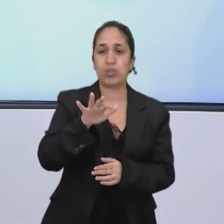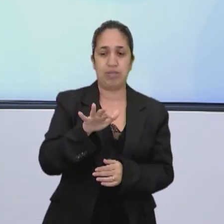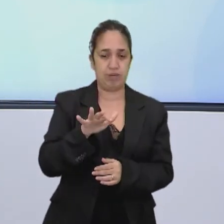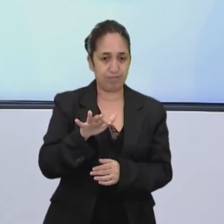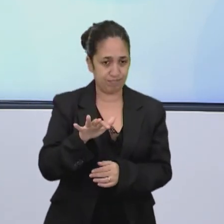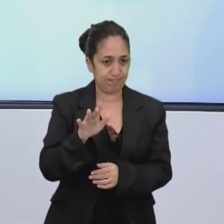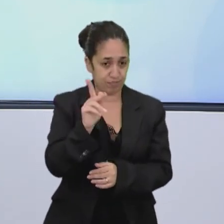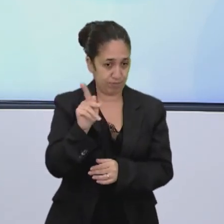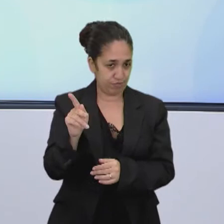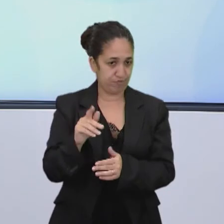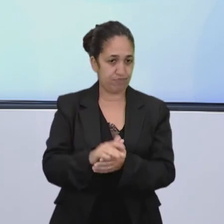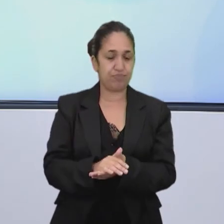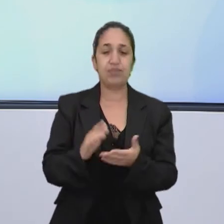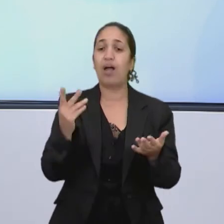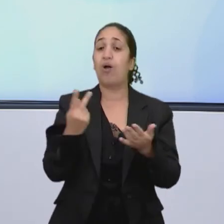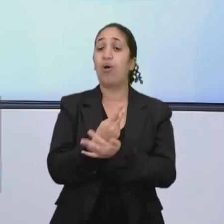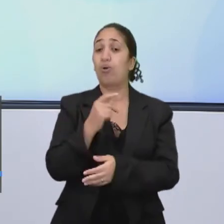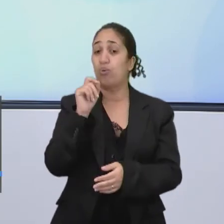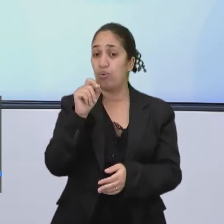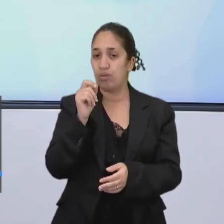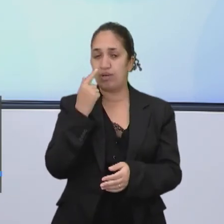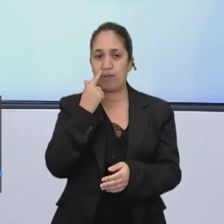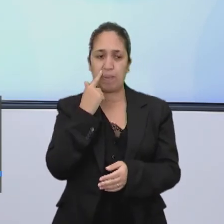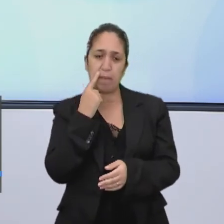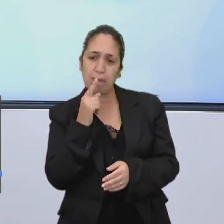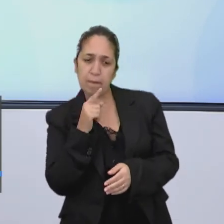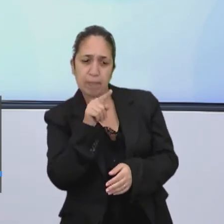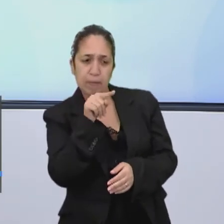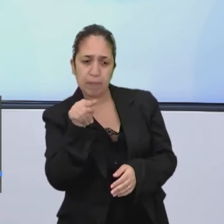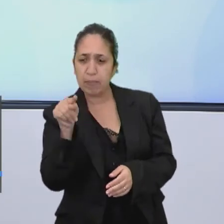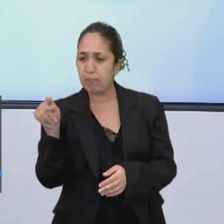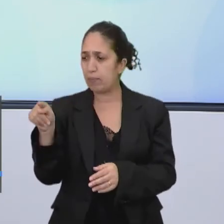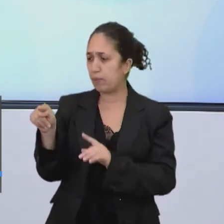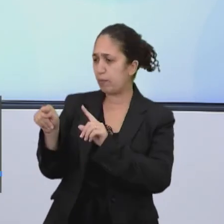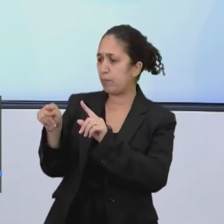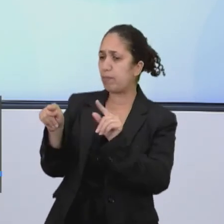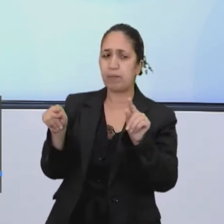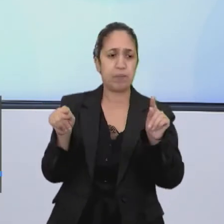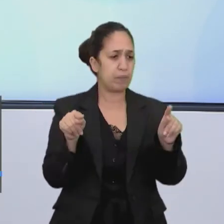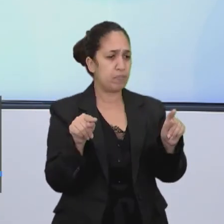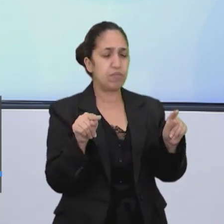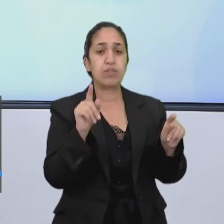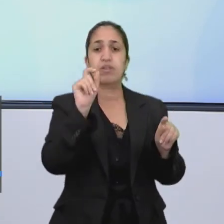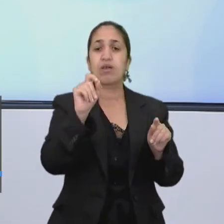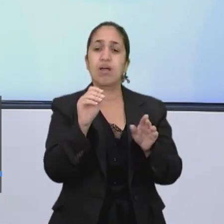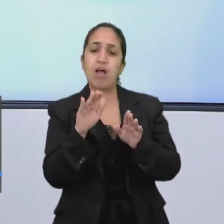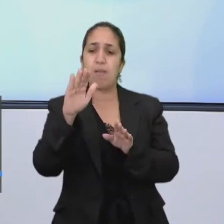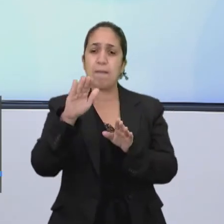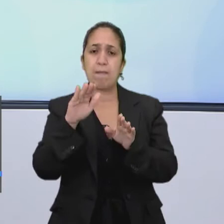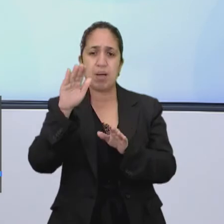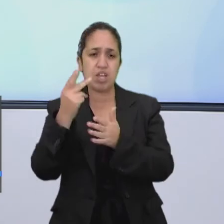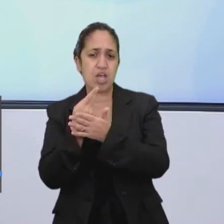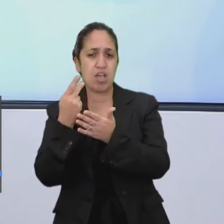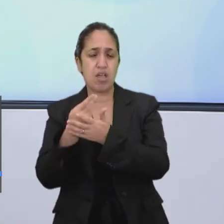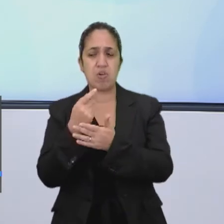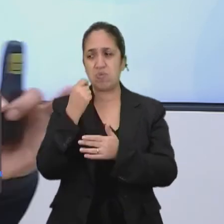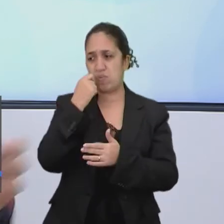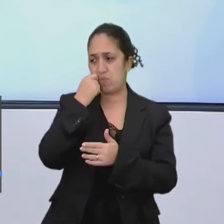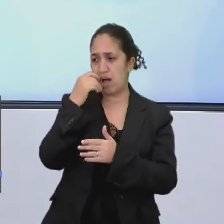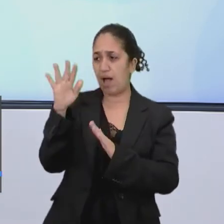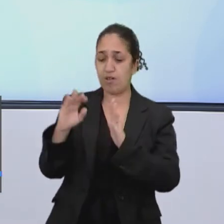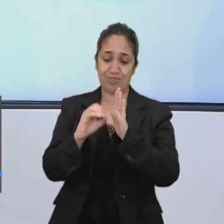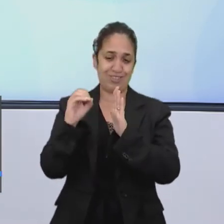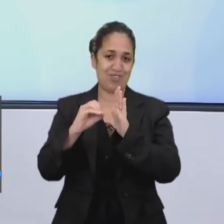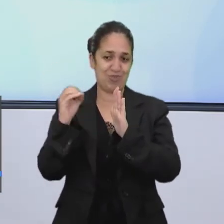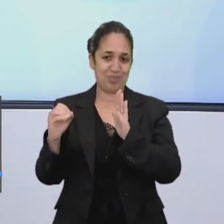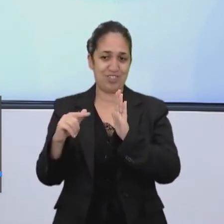E aí o que acontece? Eu vou indicar aí a pessoa que contrata, quem vai contratar essa margem de erro? Sei lá, o Centro de Mídias da